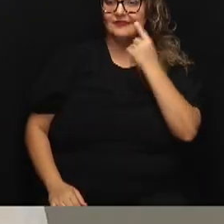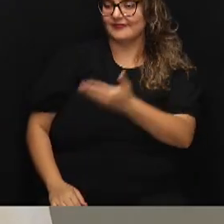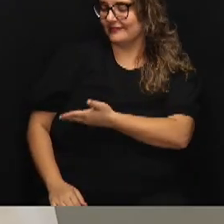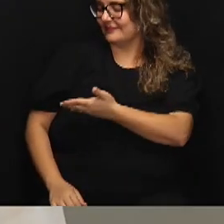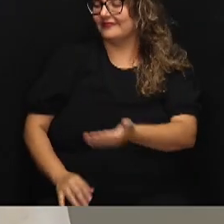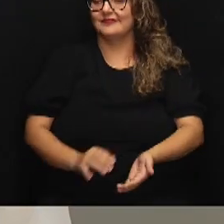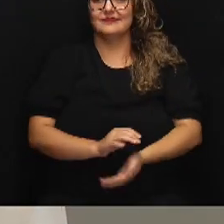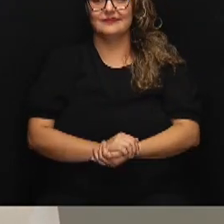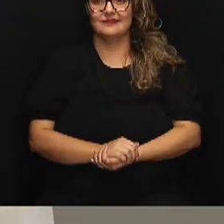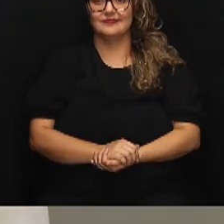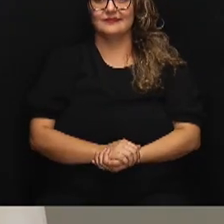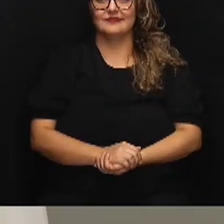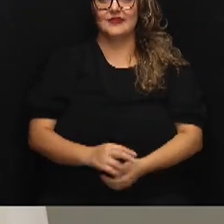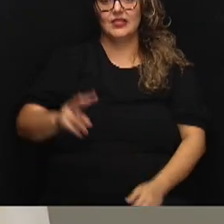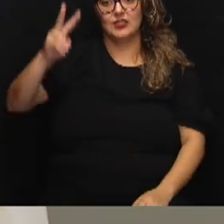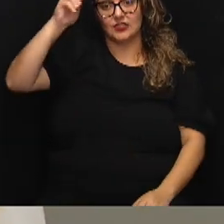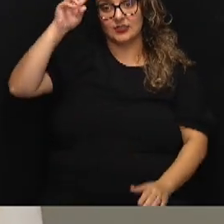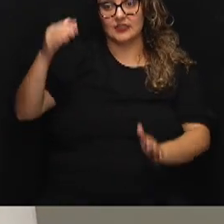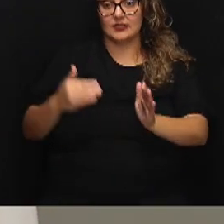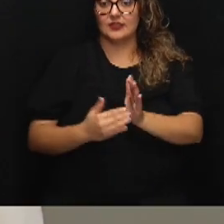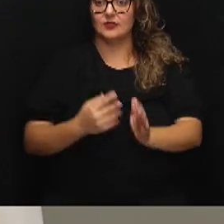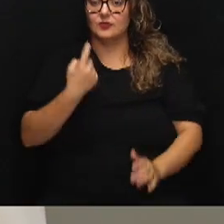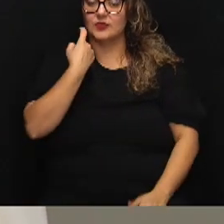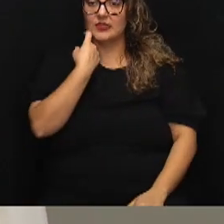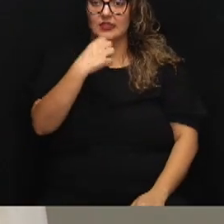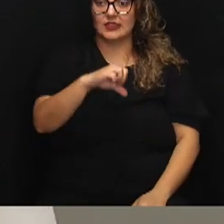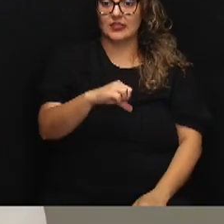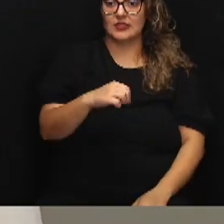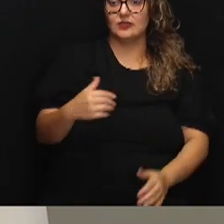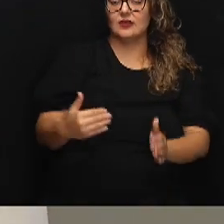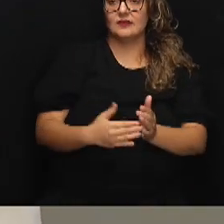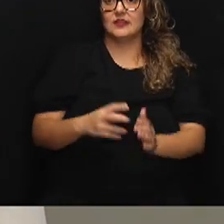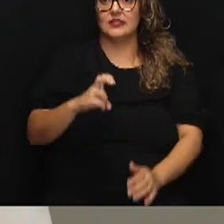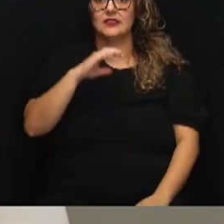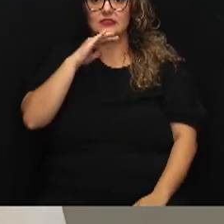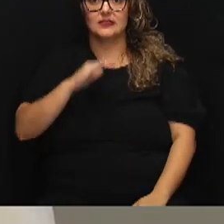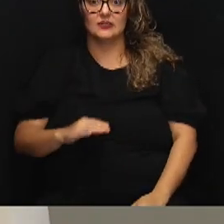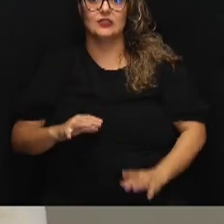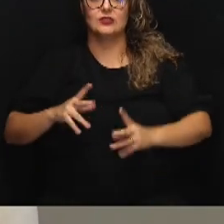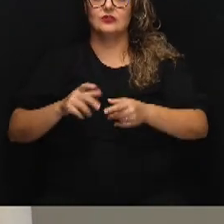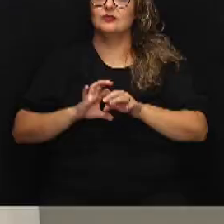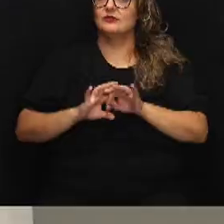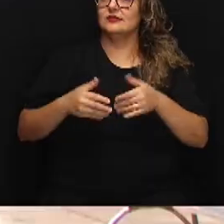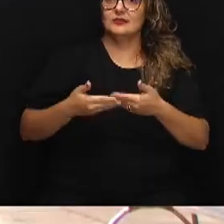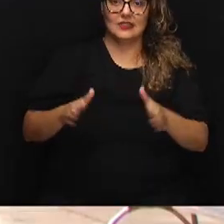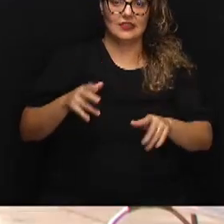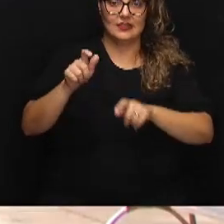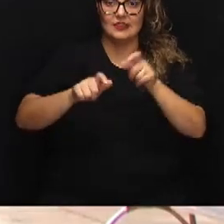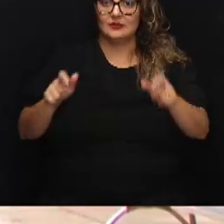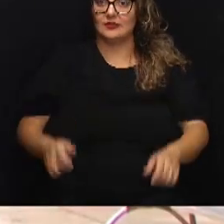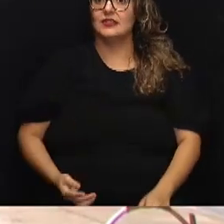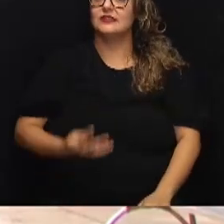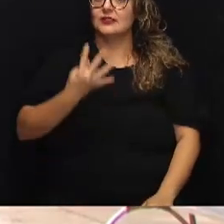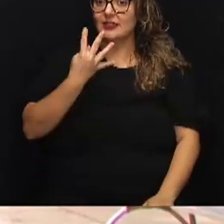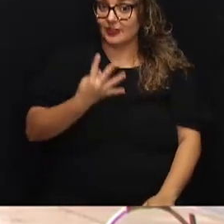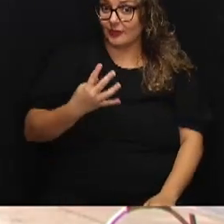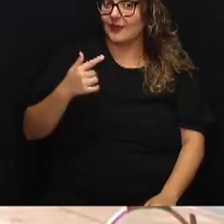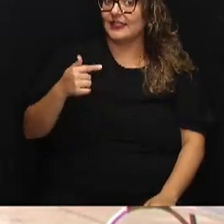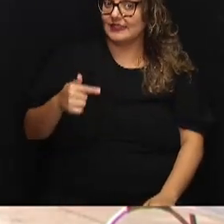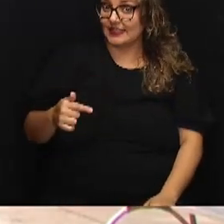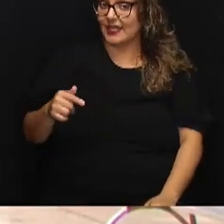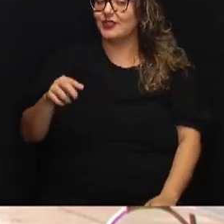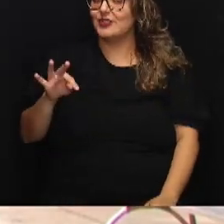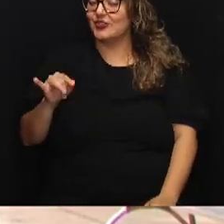1633. Segunda a sexta, das 9 às 17, tudo está à disposição das pessoas. São 47 títulos.